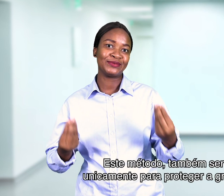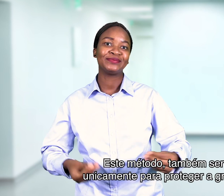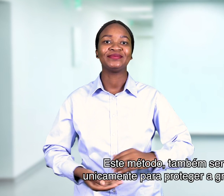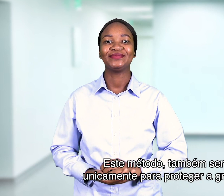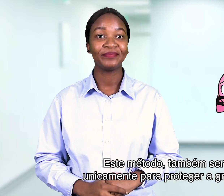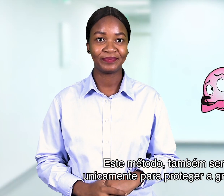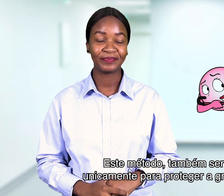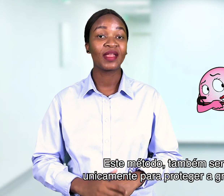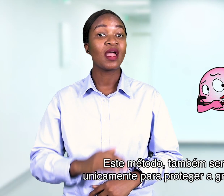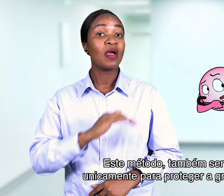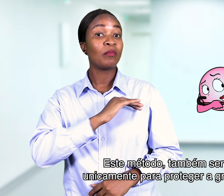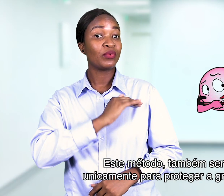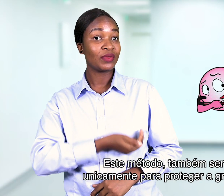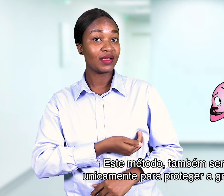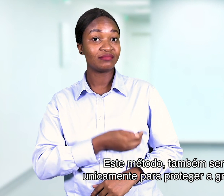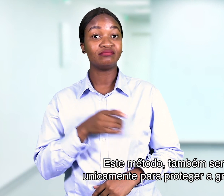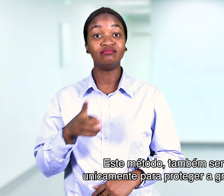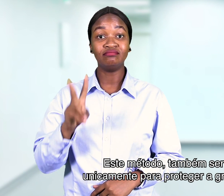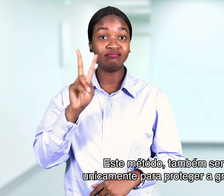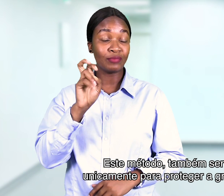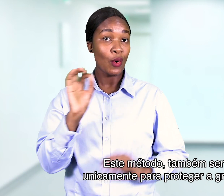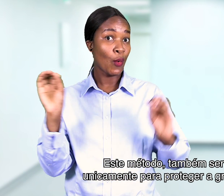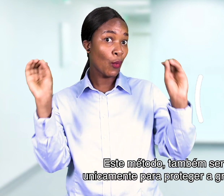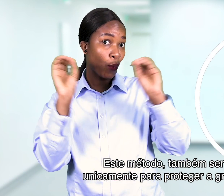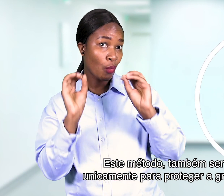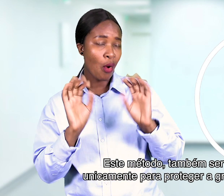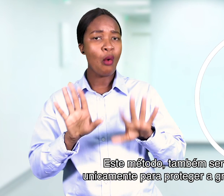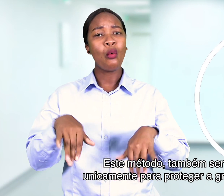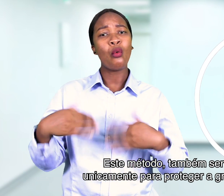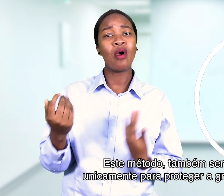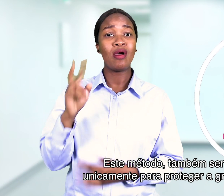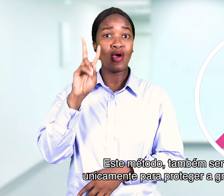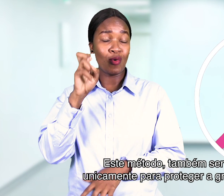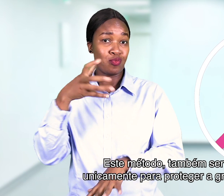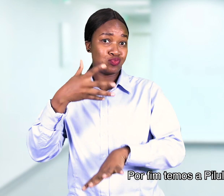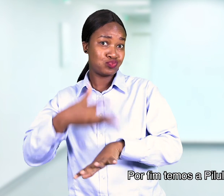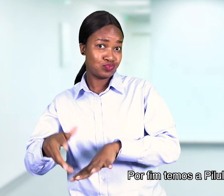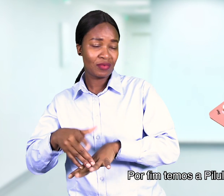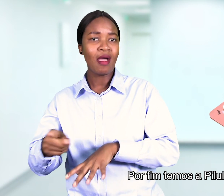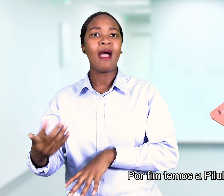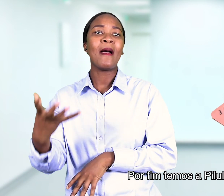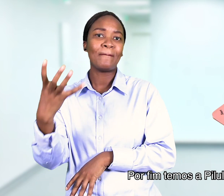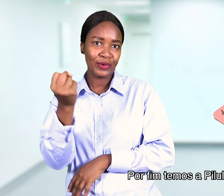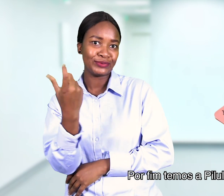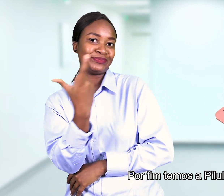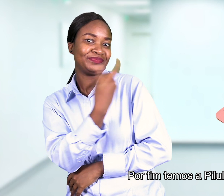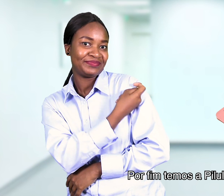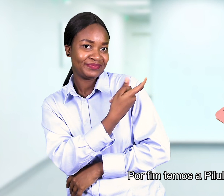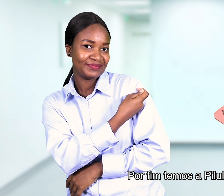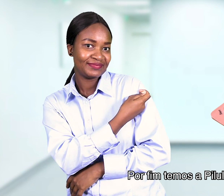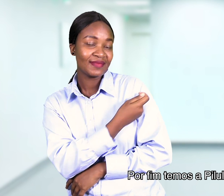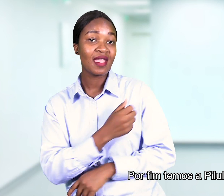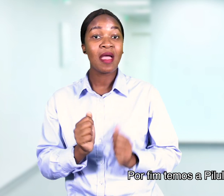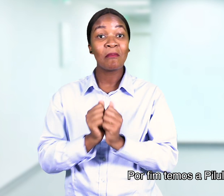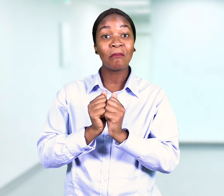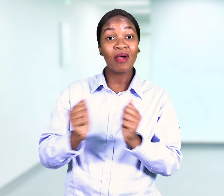Este método também serve unicamente para proteger a gravidez. Por fim, temos a